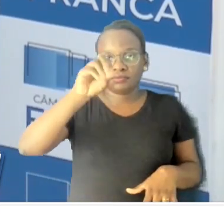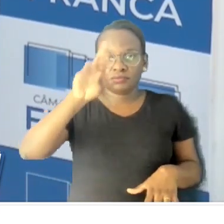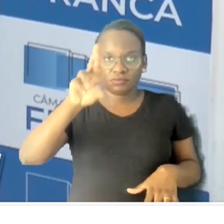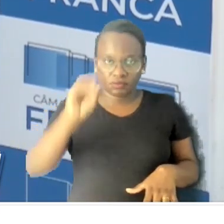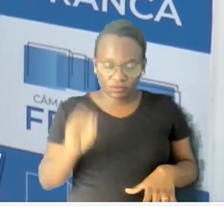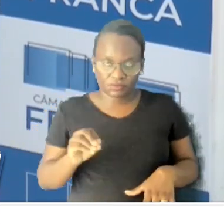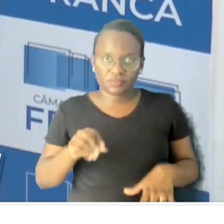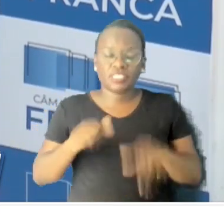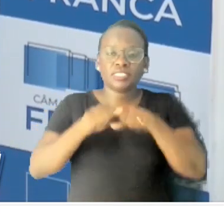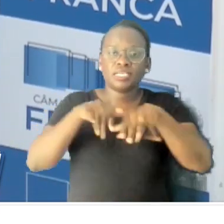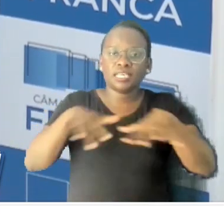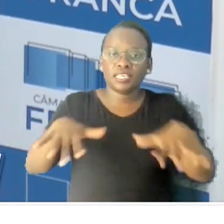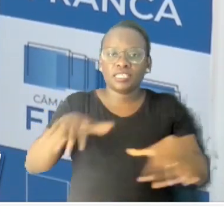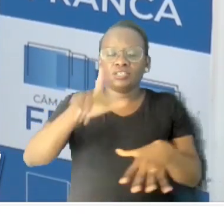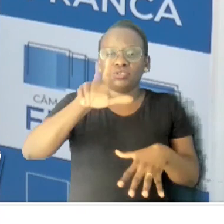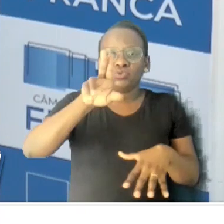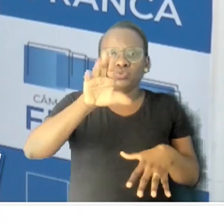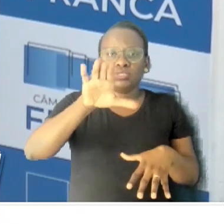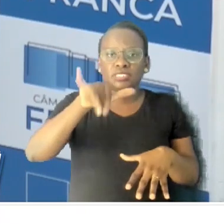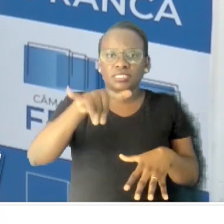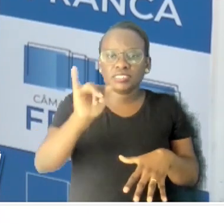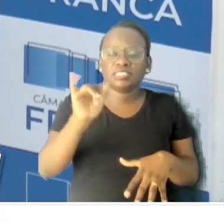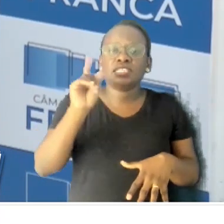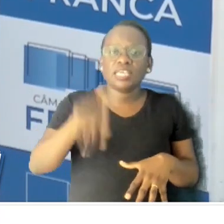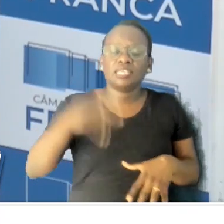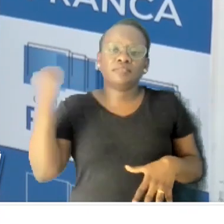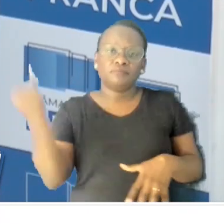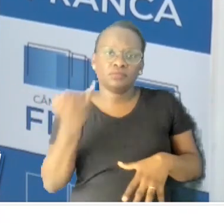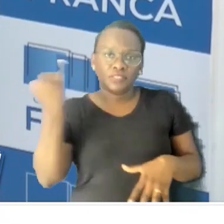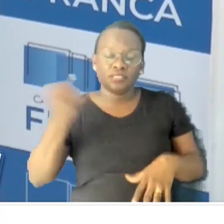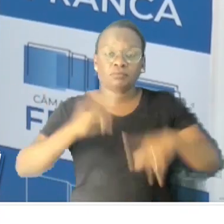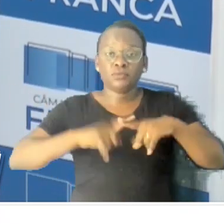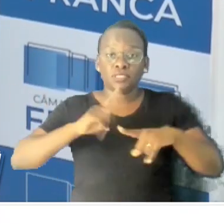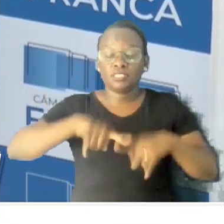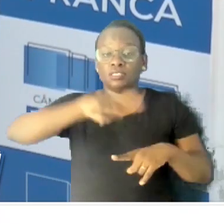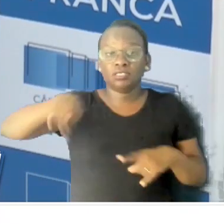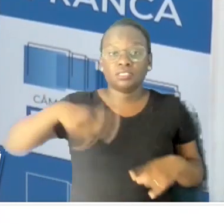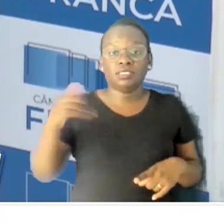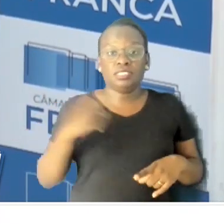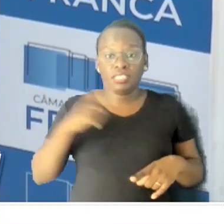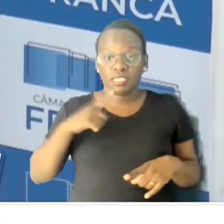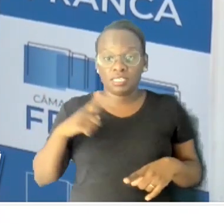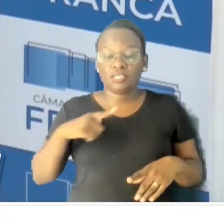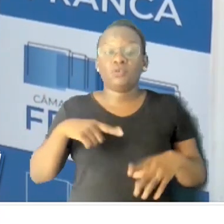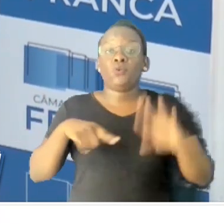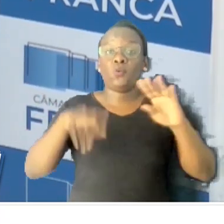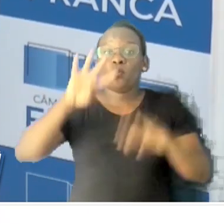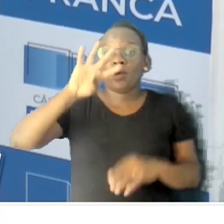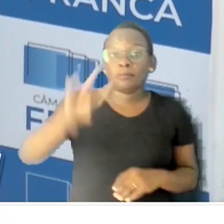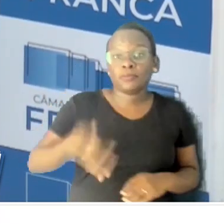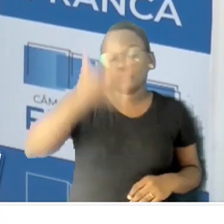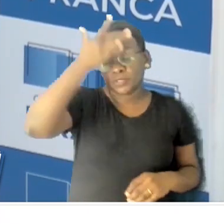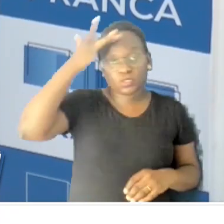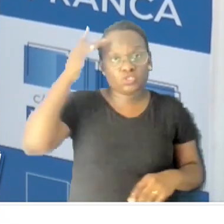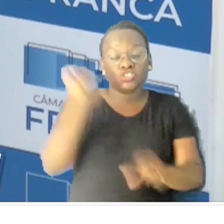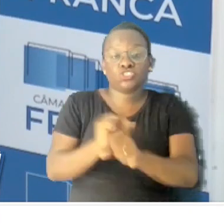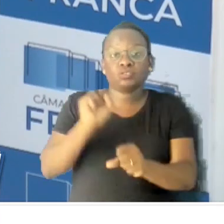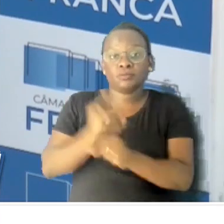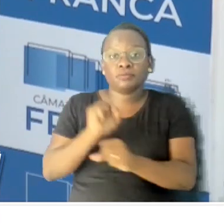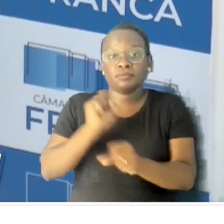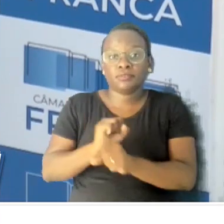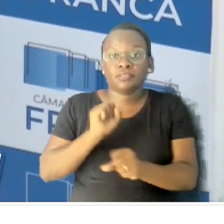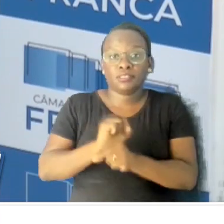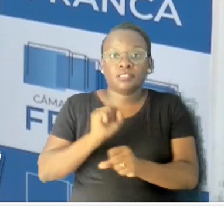Montoro é fundamental, porque nós temos 4 mil pessoas esperando